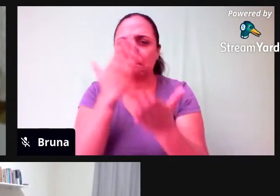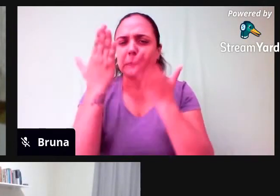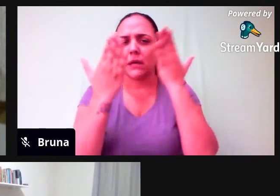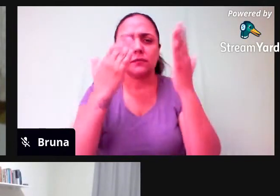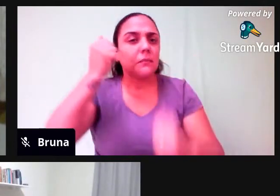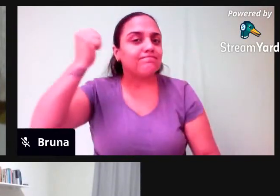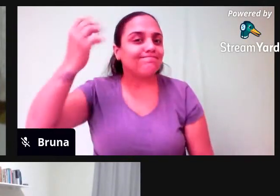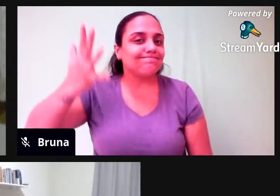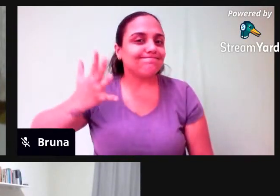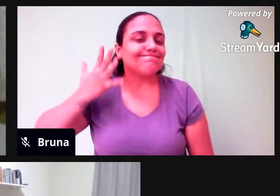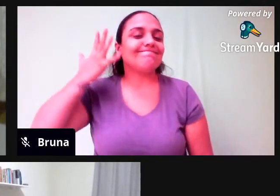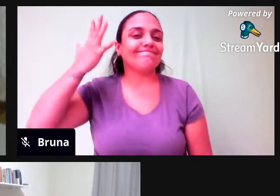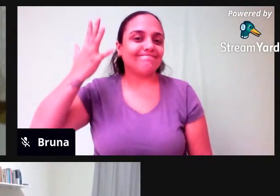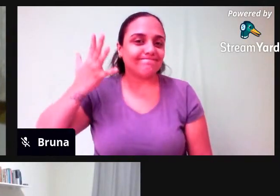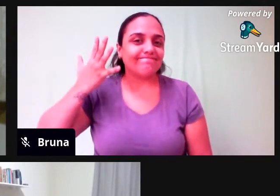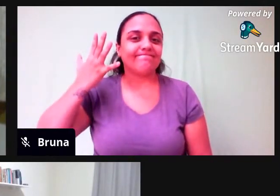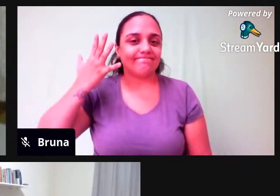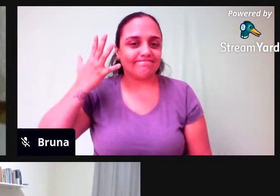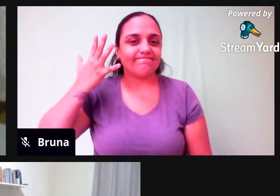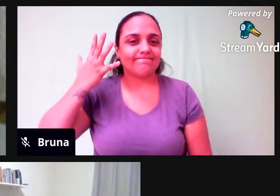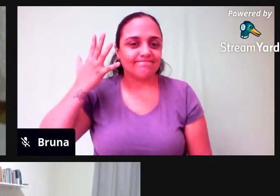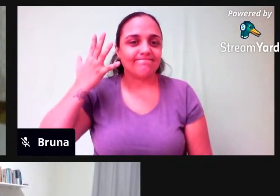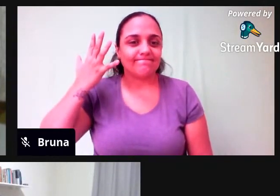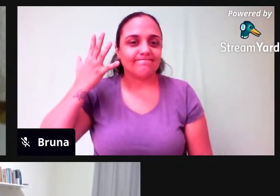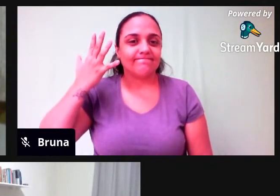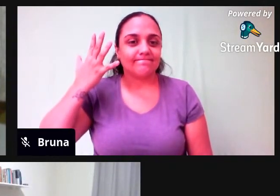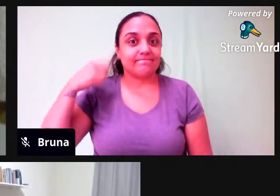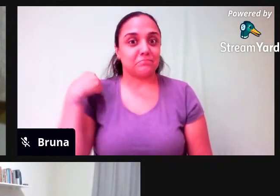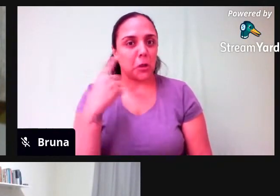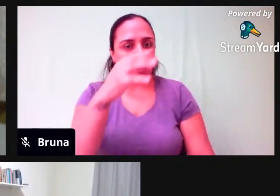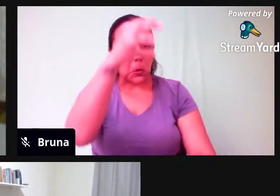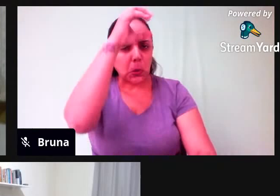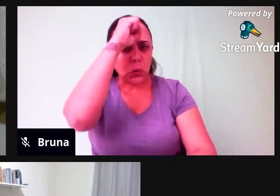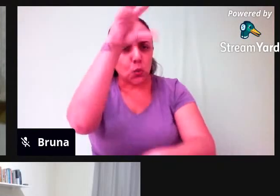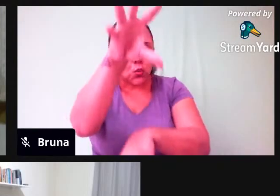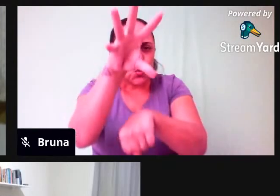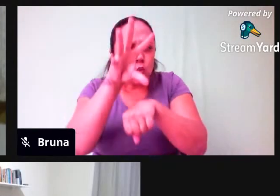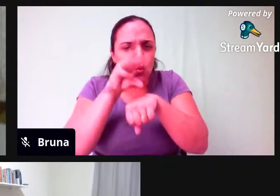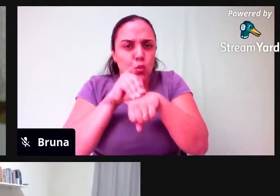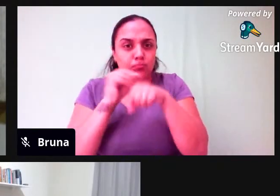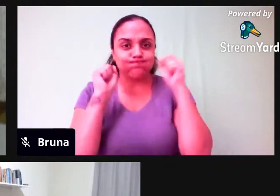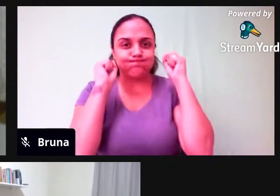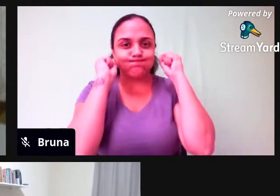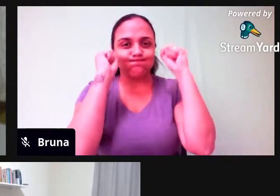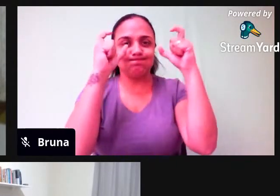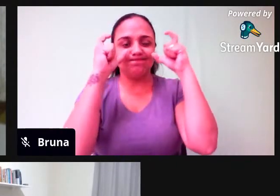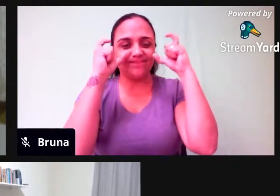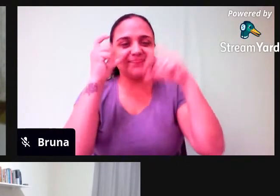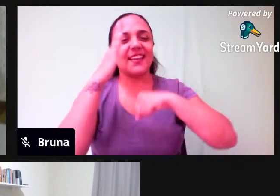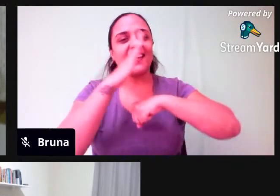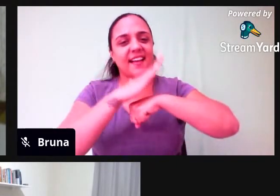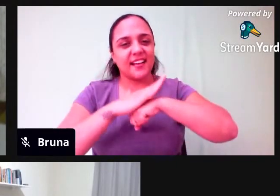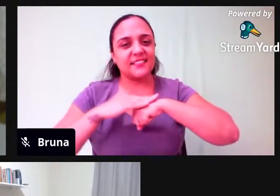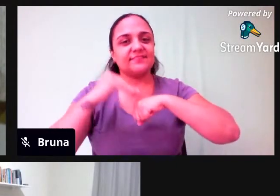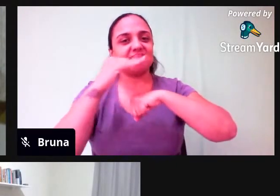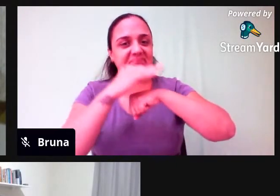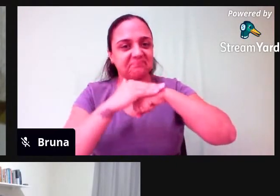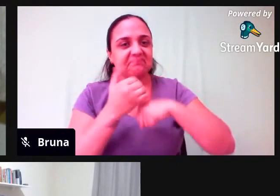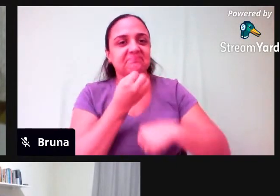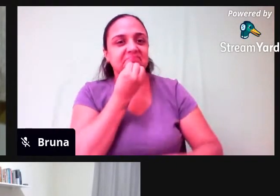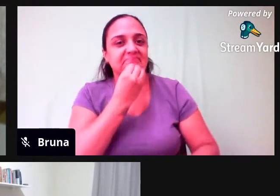que nos deixou muito, muito enriquecidos com todo esse carinho e com toda